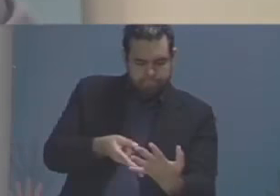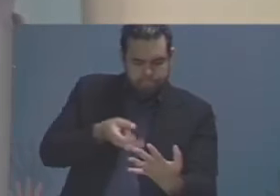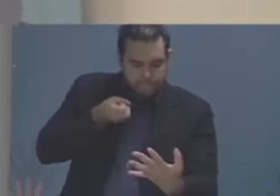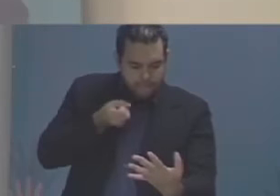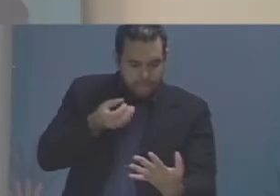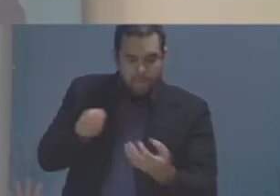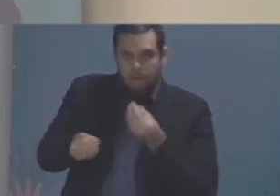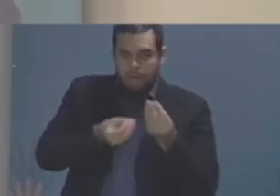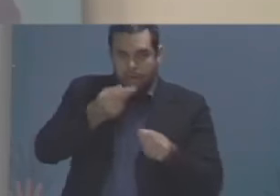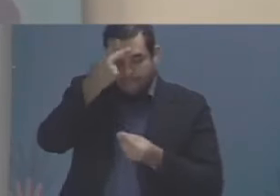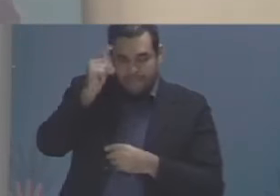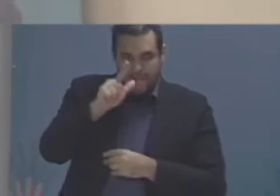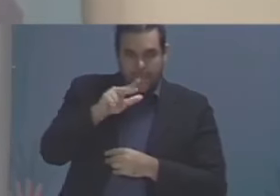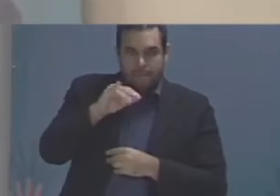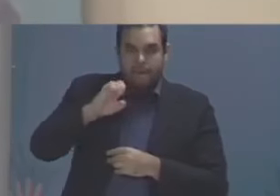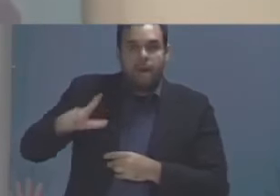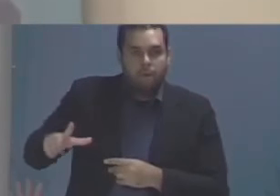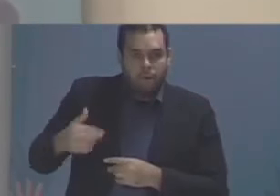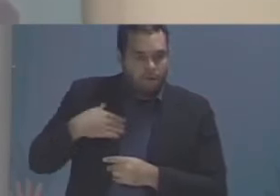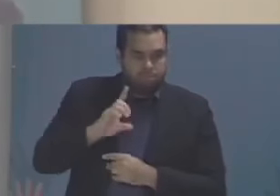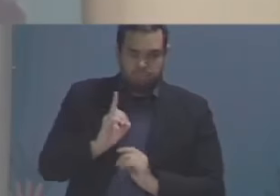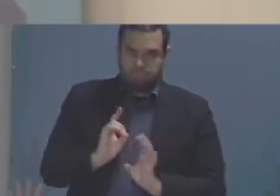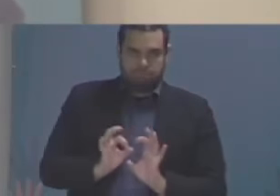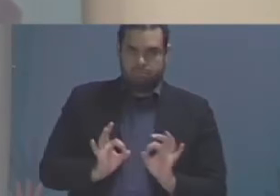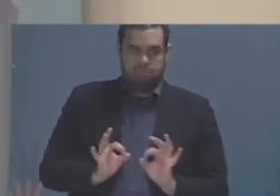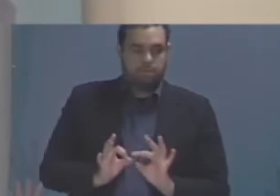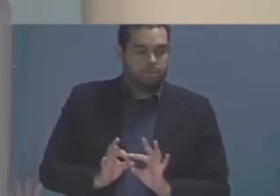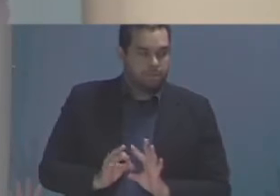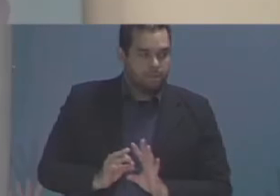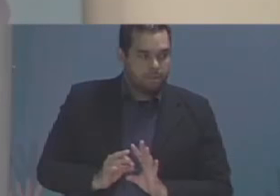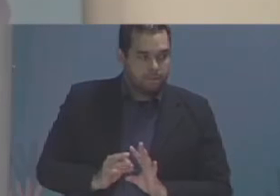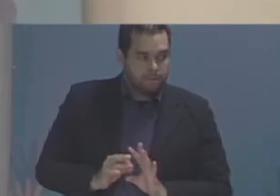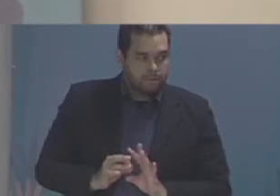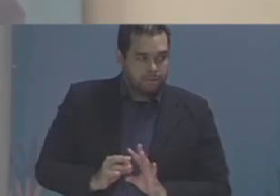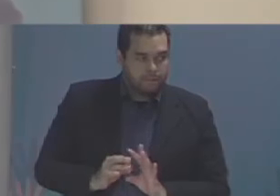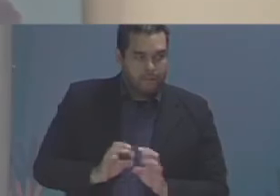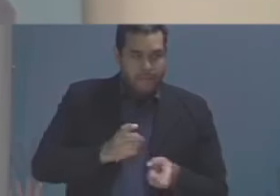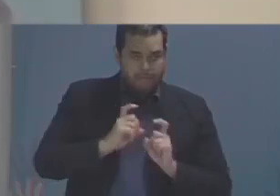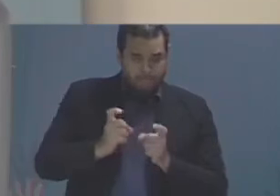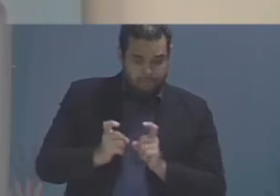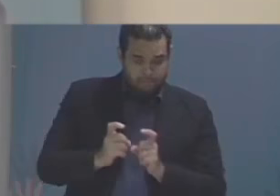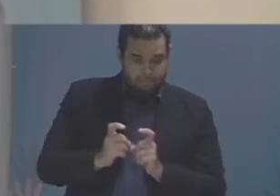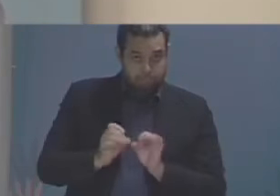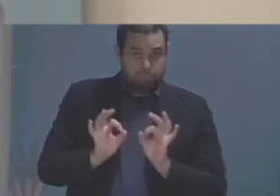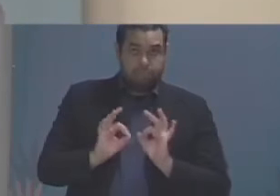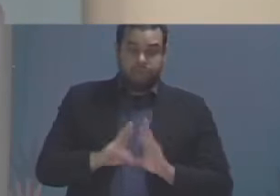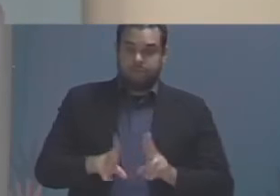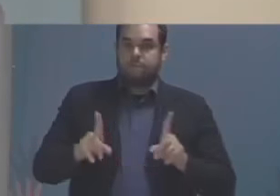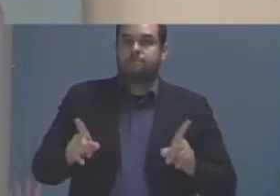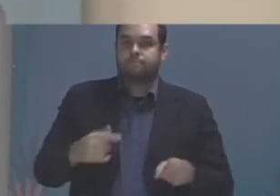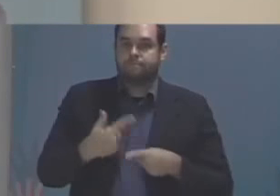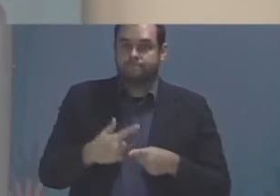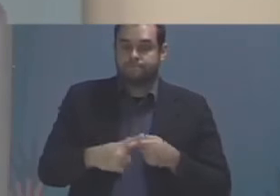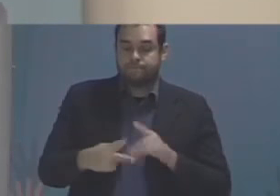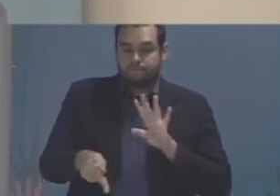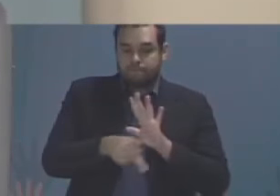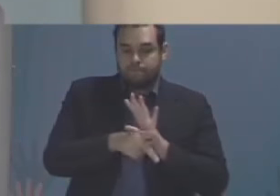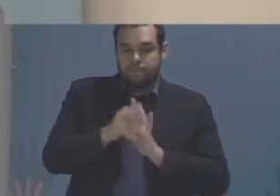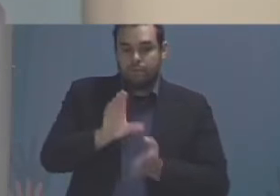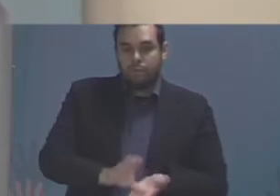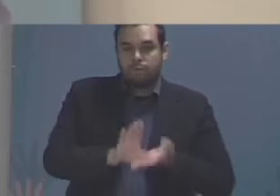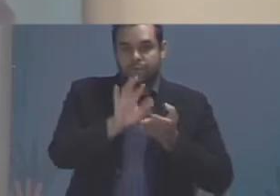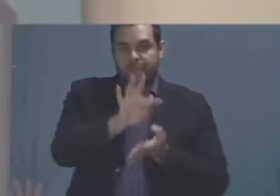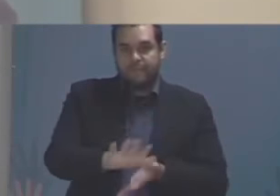falando com um liberal. Aqui eu defendo a liberdade, eu defendo a propriedade, eu defendo a vida. O gestor, não. Cabe ao Conselho Federal de